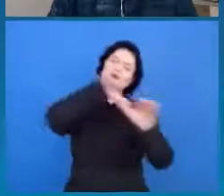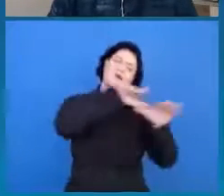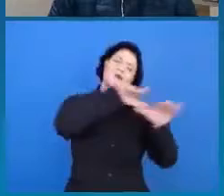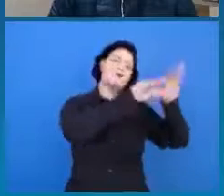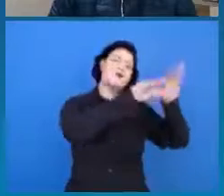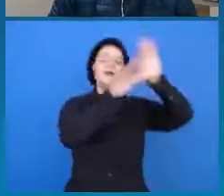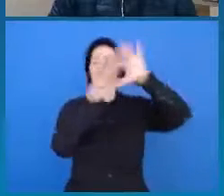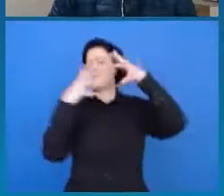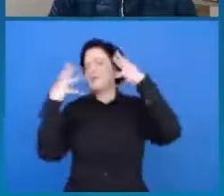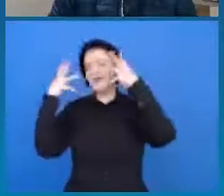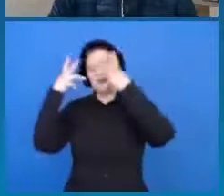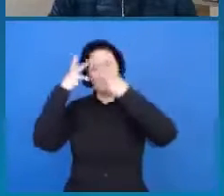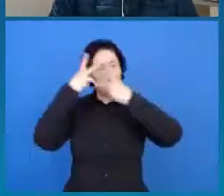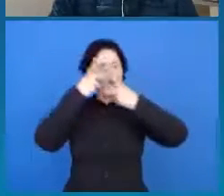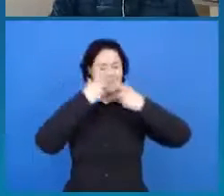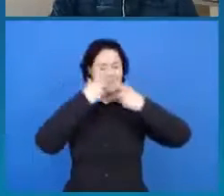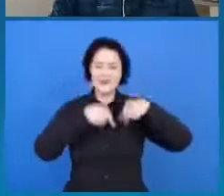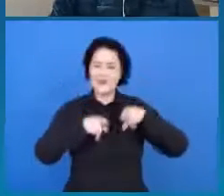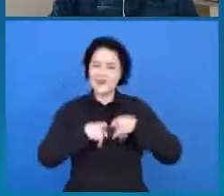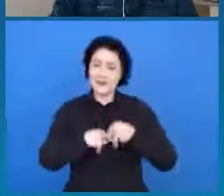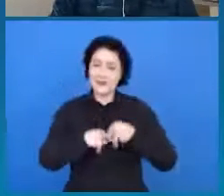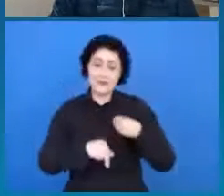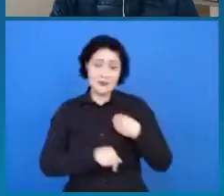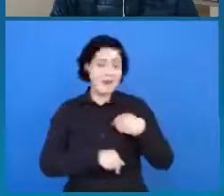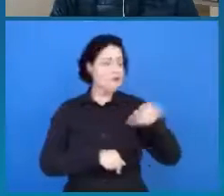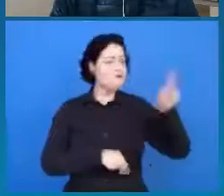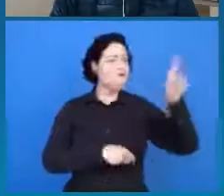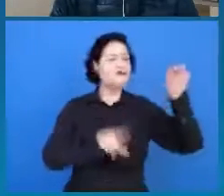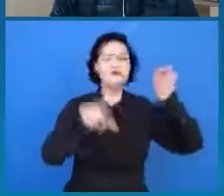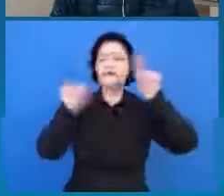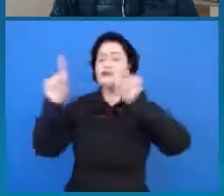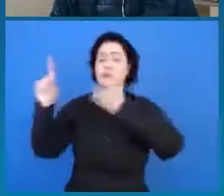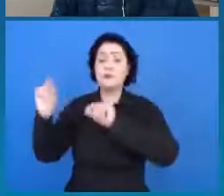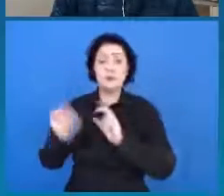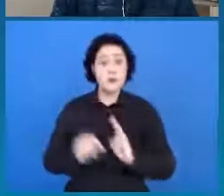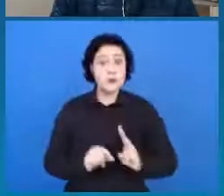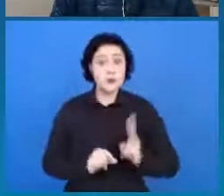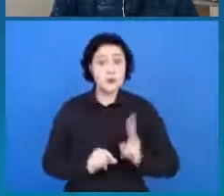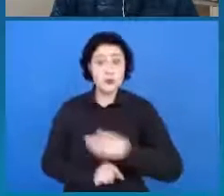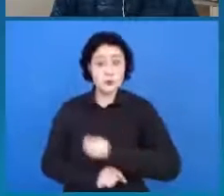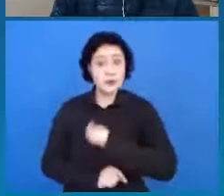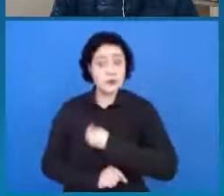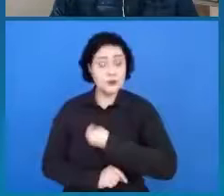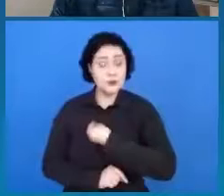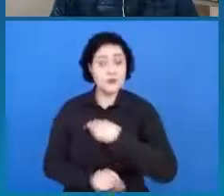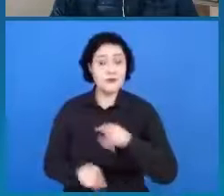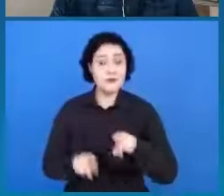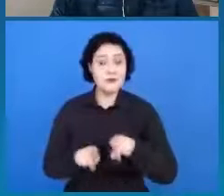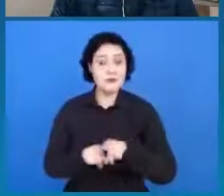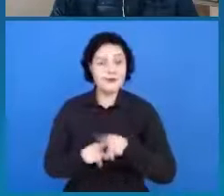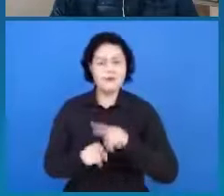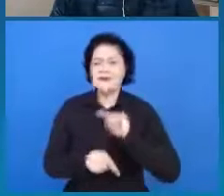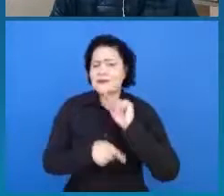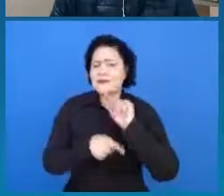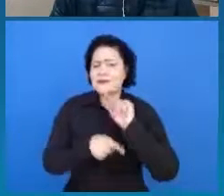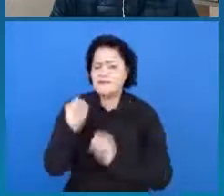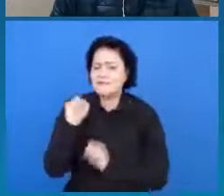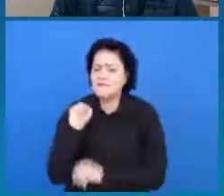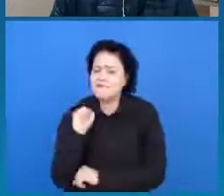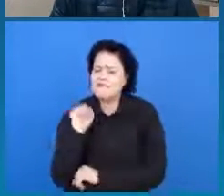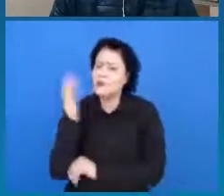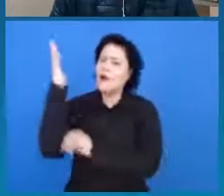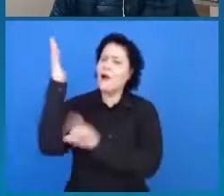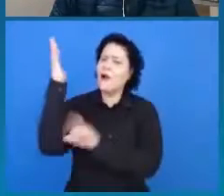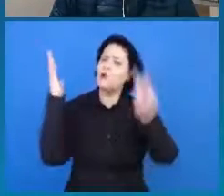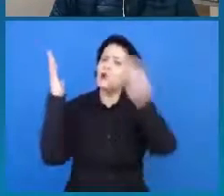dos pequenos seres que partem daqui para ali e continuam existindo que logo mais pousaram em